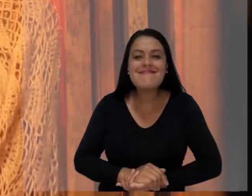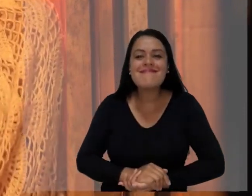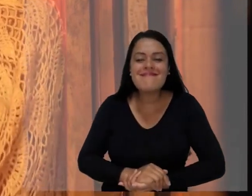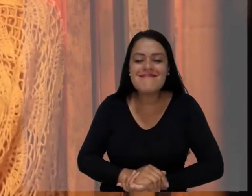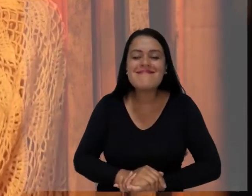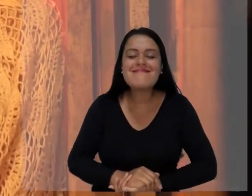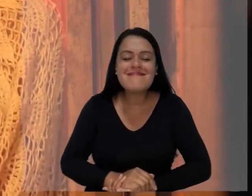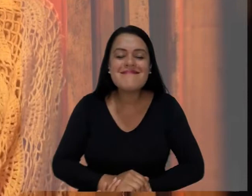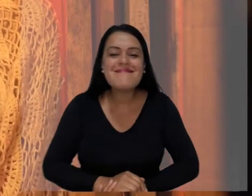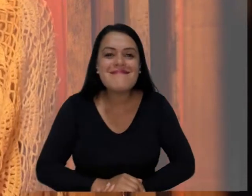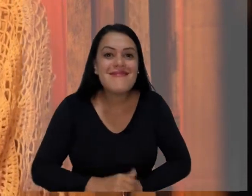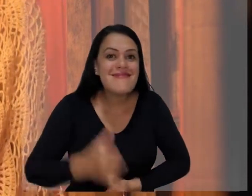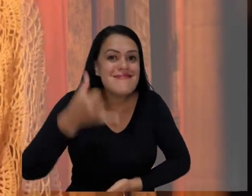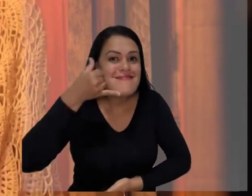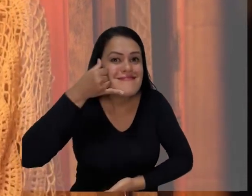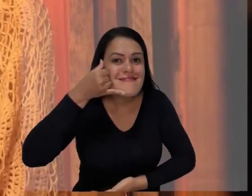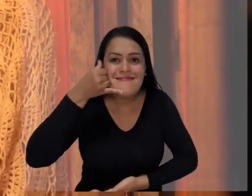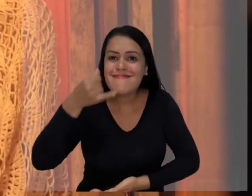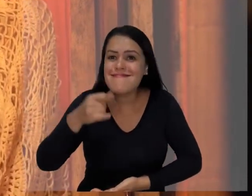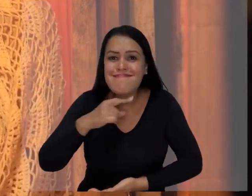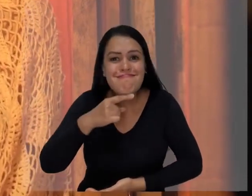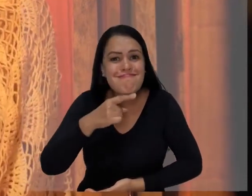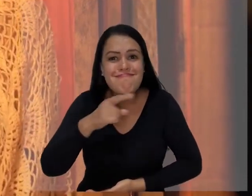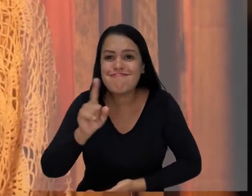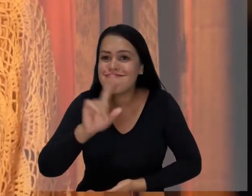Mas fazer ligação eu não aprendi ainda, né?